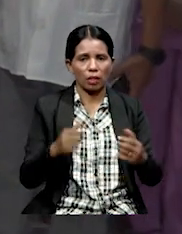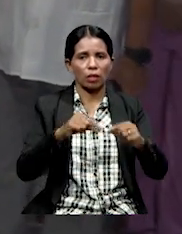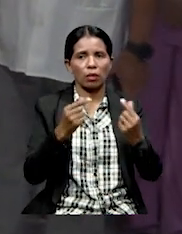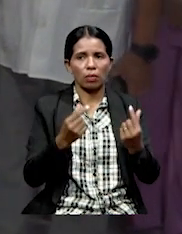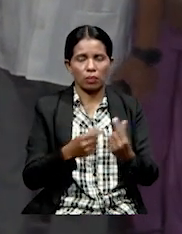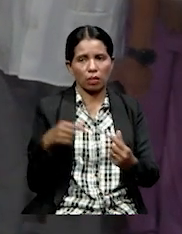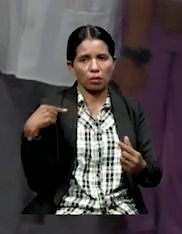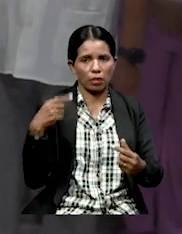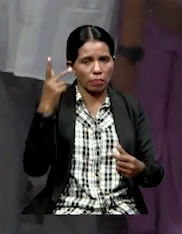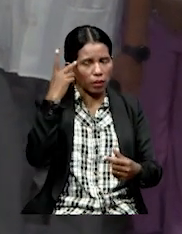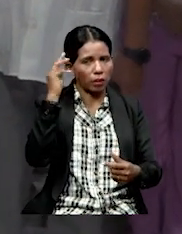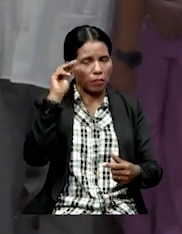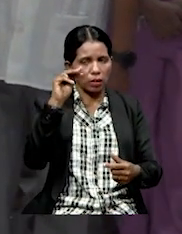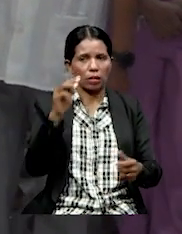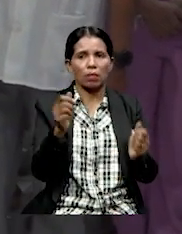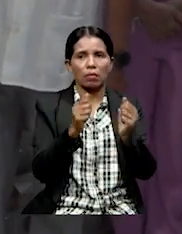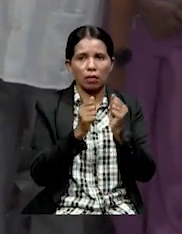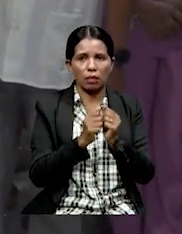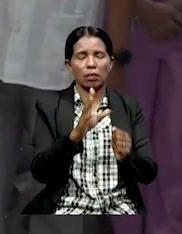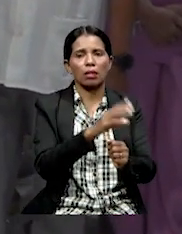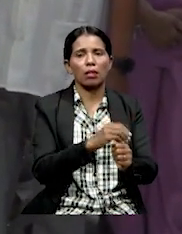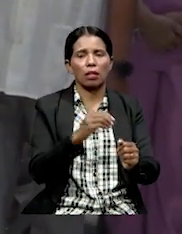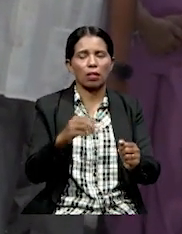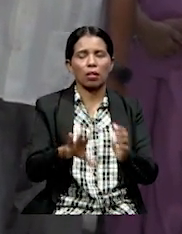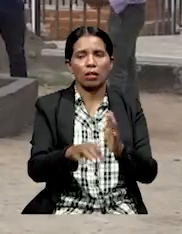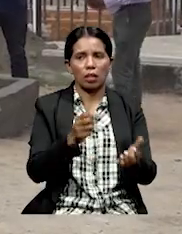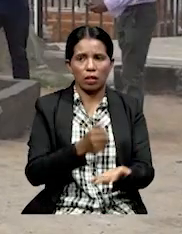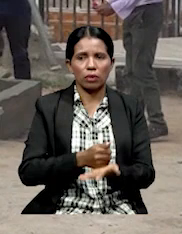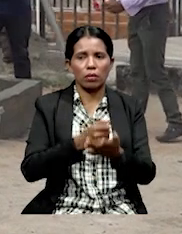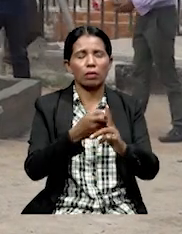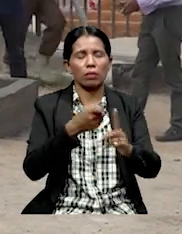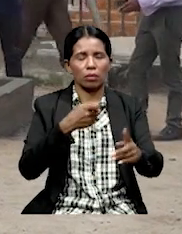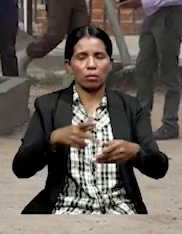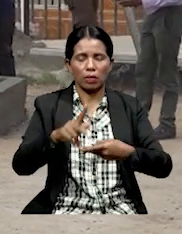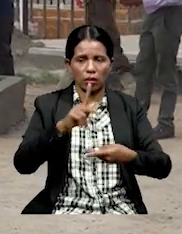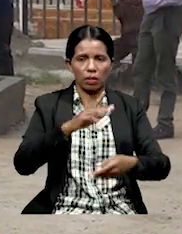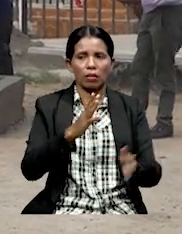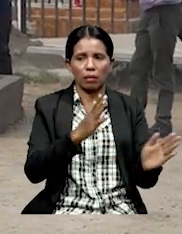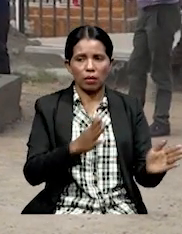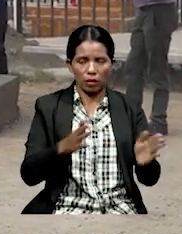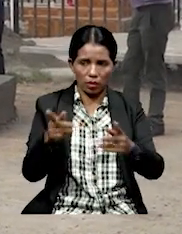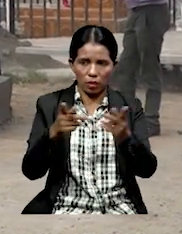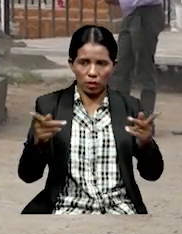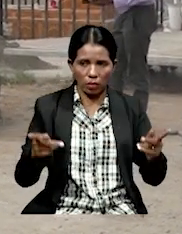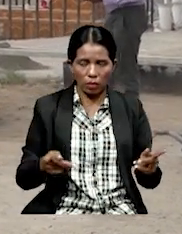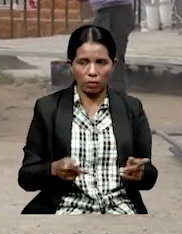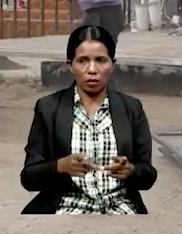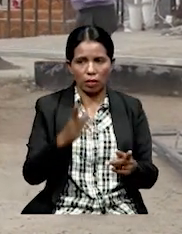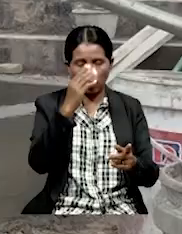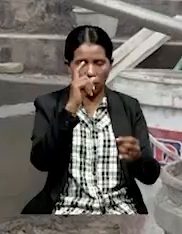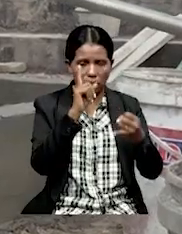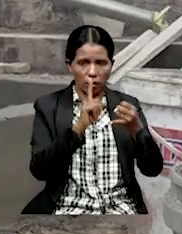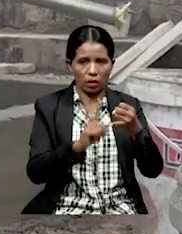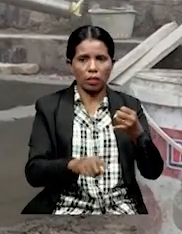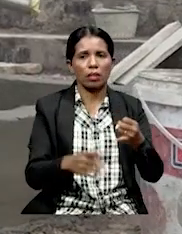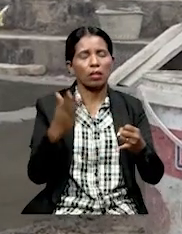gabinete primeiro-ministro, hamutu co centro, que sade prua, no reta na apoio hoje proteção civil, prepara ona fatin descansa ico saudosa nian